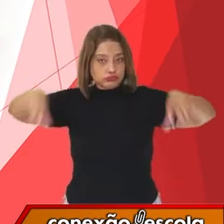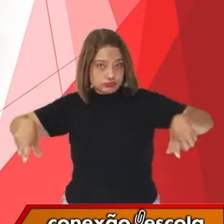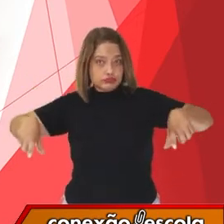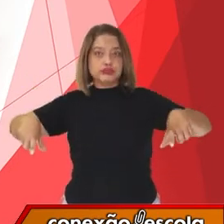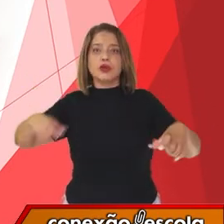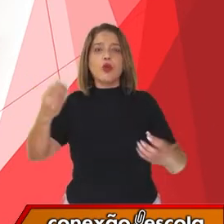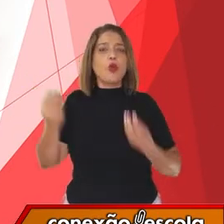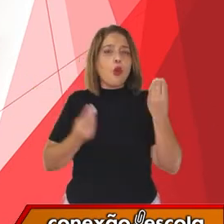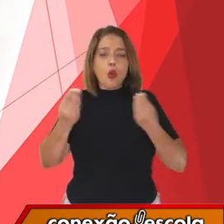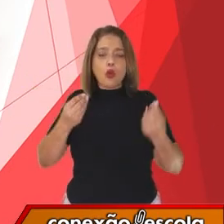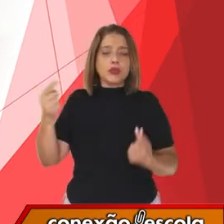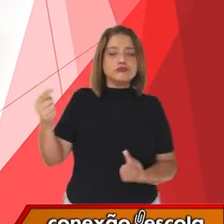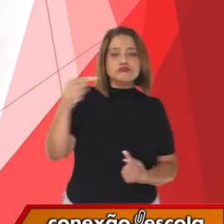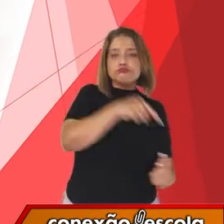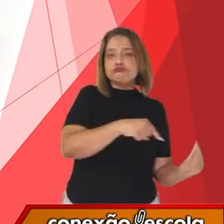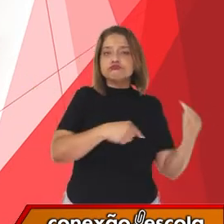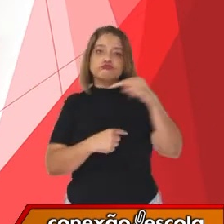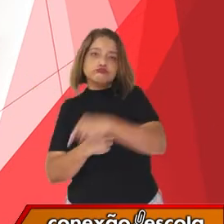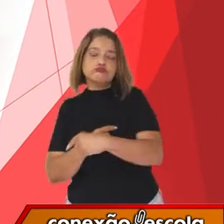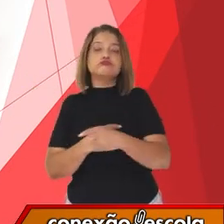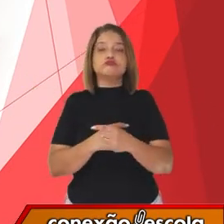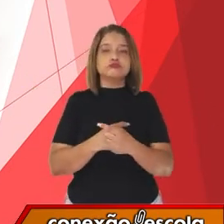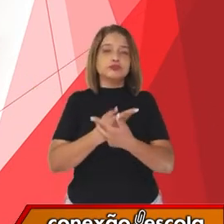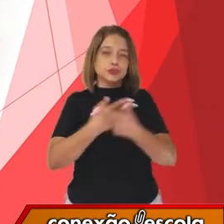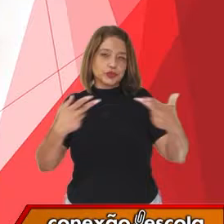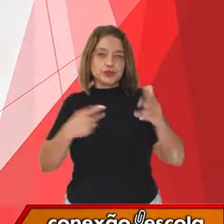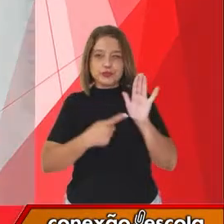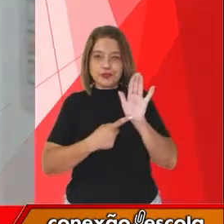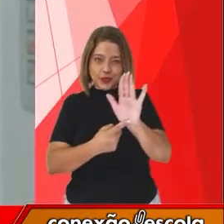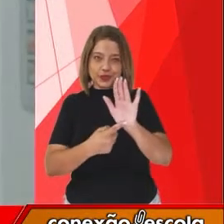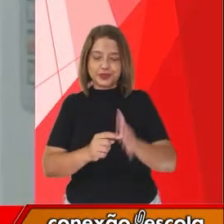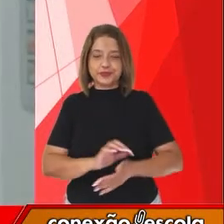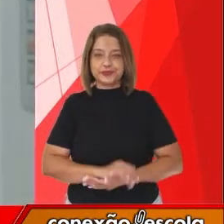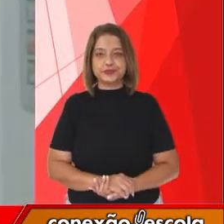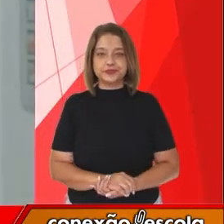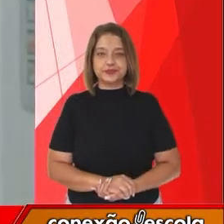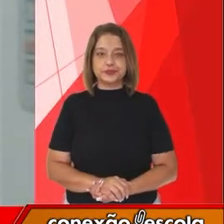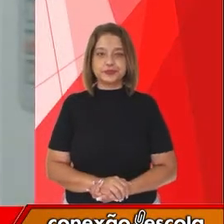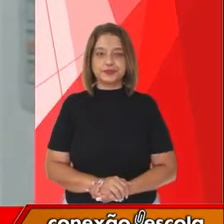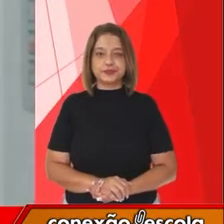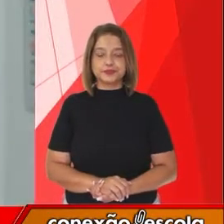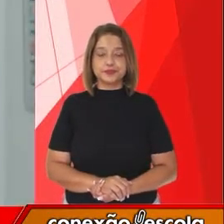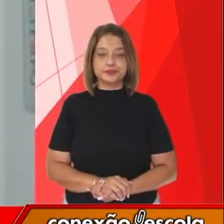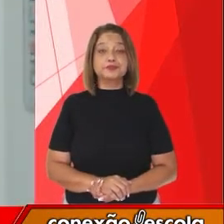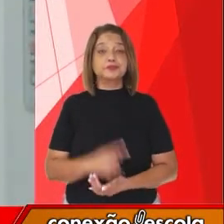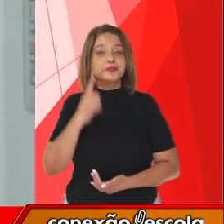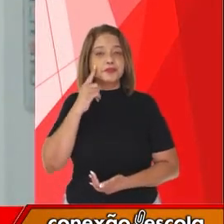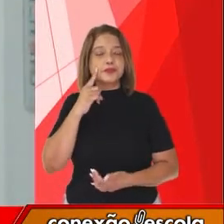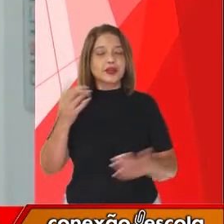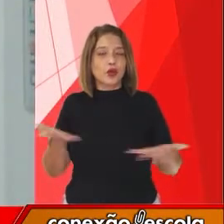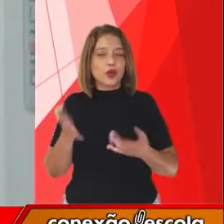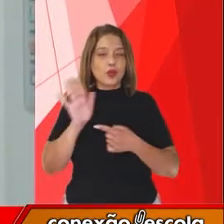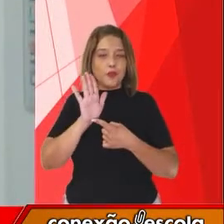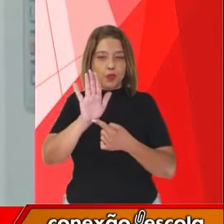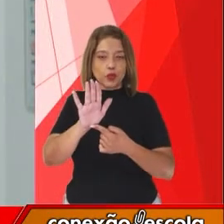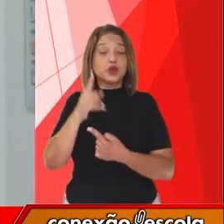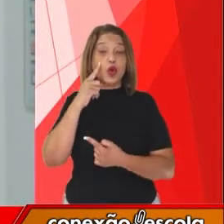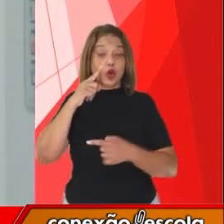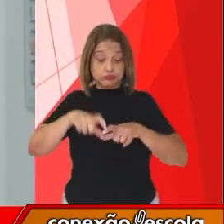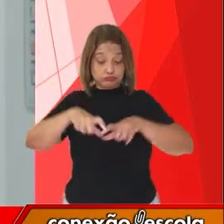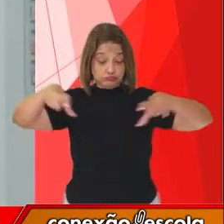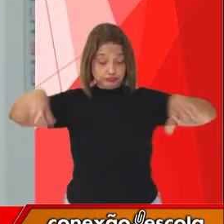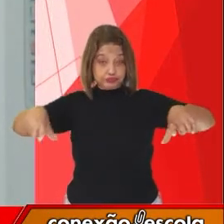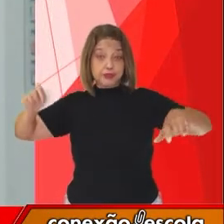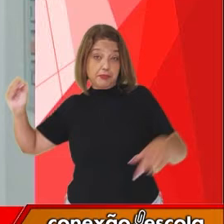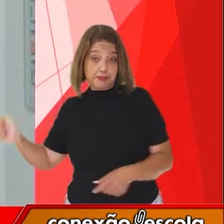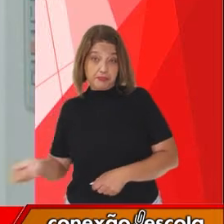elas funcionam dentro das regras do esporte. Veja. Vamos lá, turminha. Quadra de tênis, olha